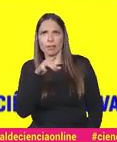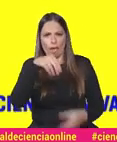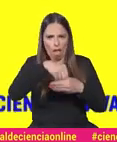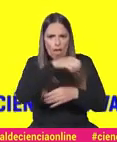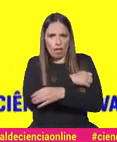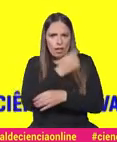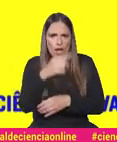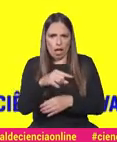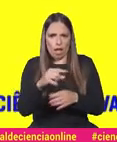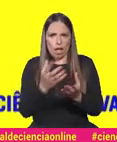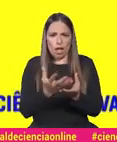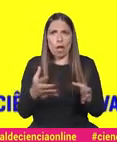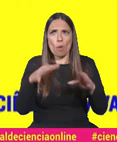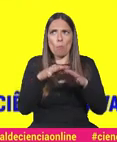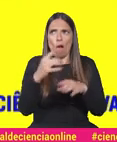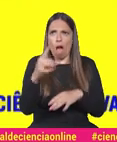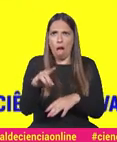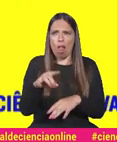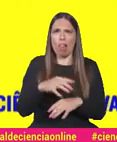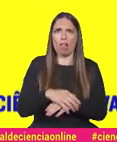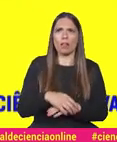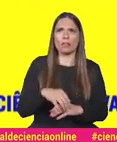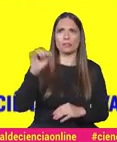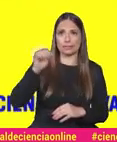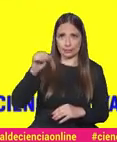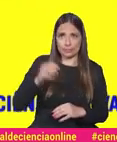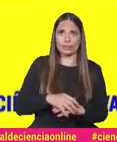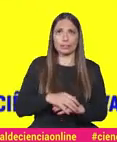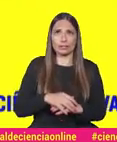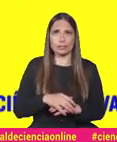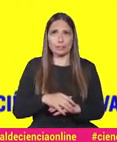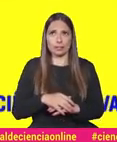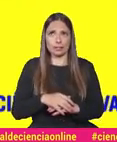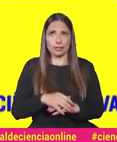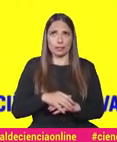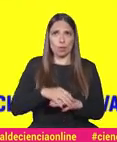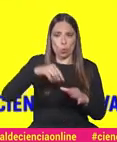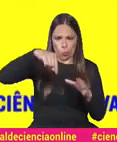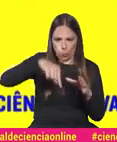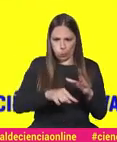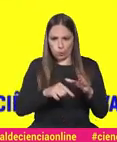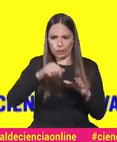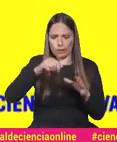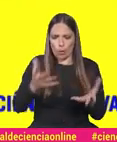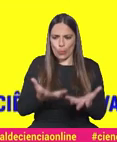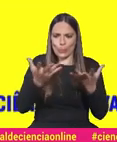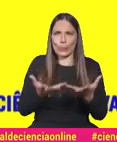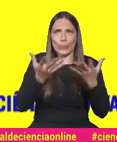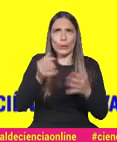tem alguma bola de praia? Sim. E flutua ou afunda? Acho que flutua,